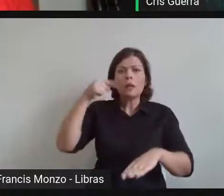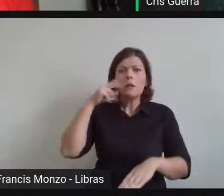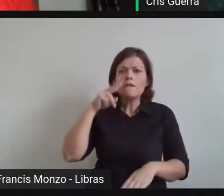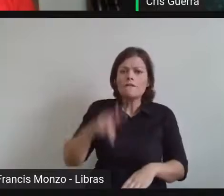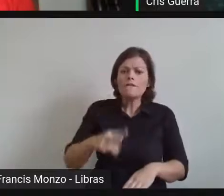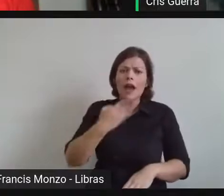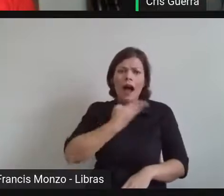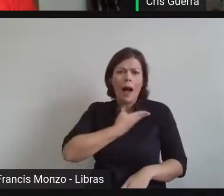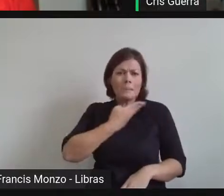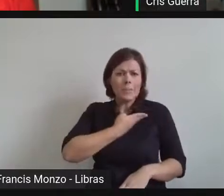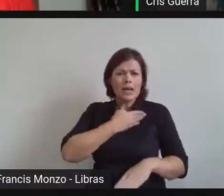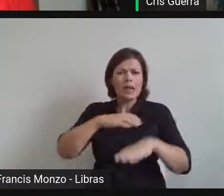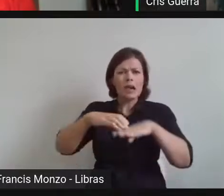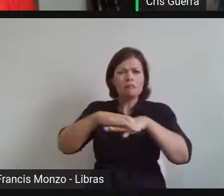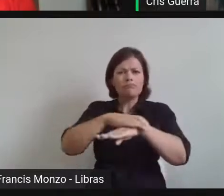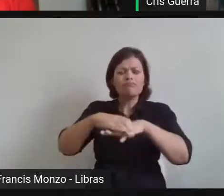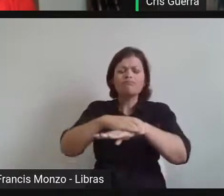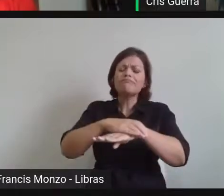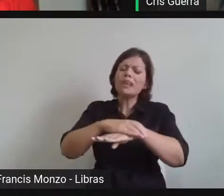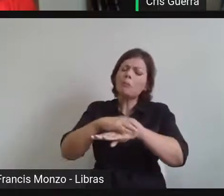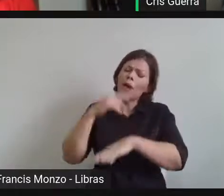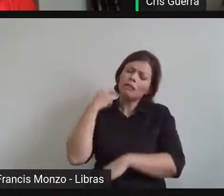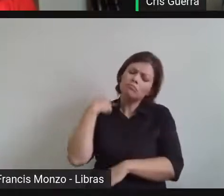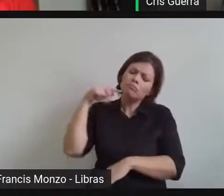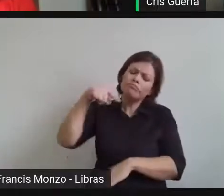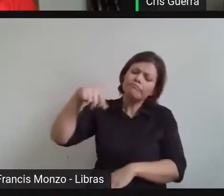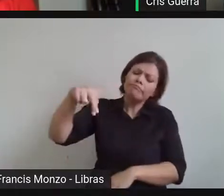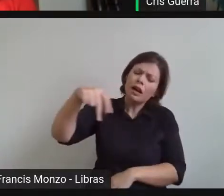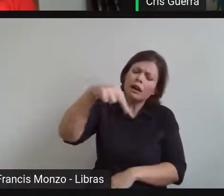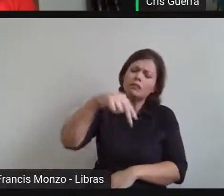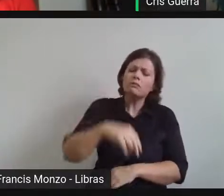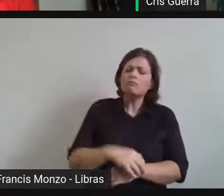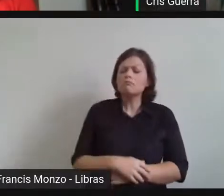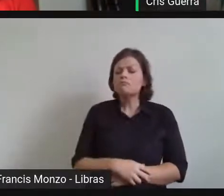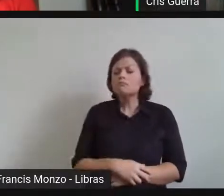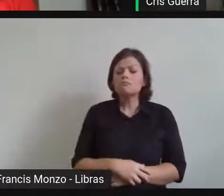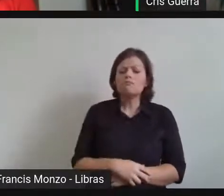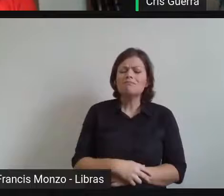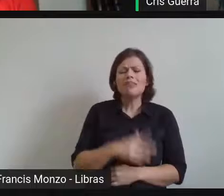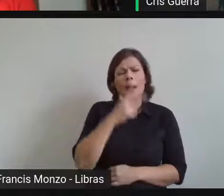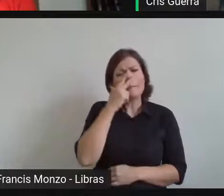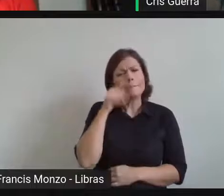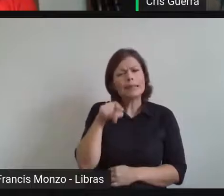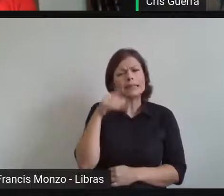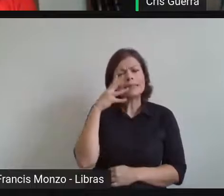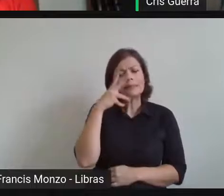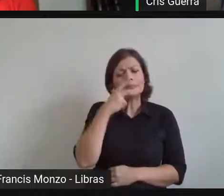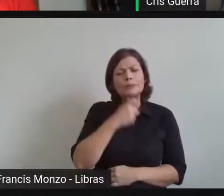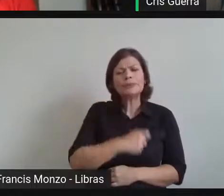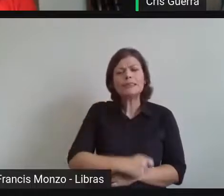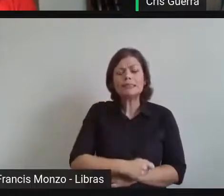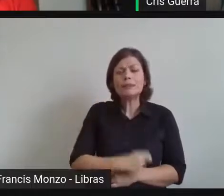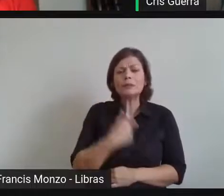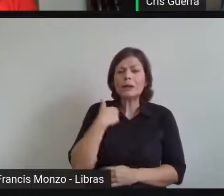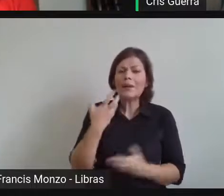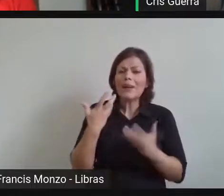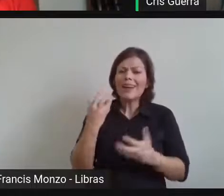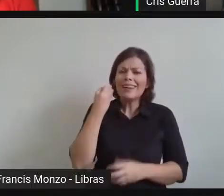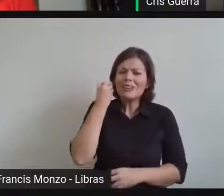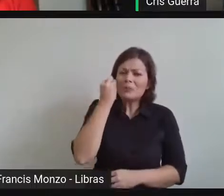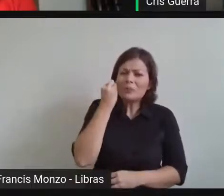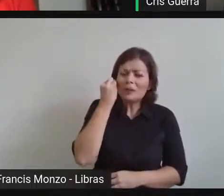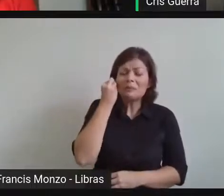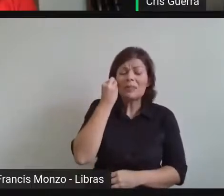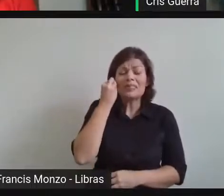assim, gente, esse sapato tá bonito, acho que eu vou experimentar. Você chega na loja, pede o sapato, sai usando o